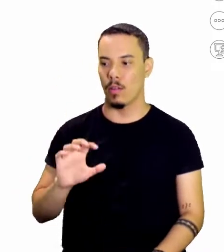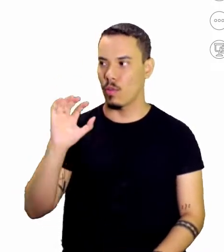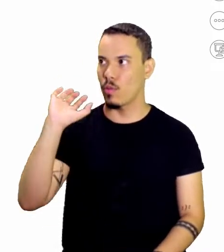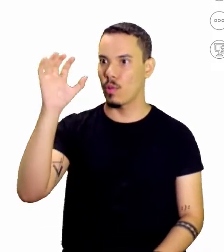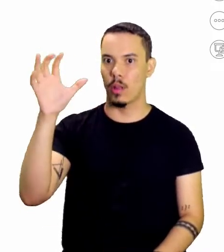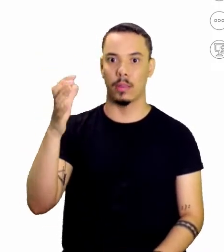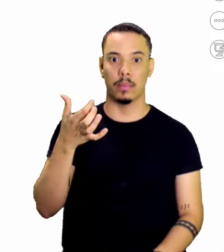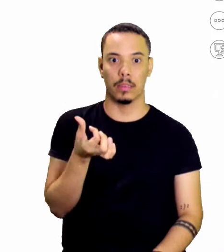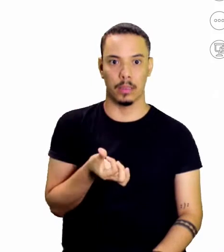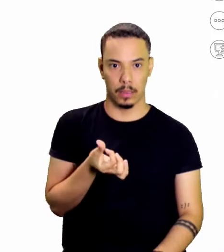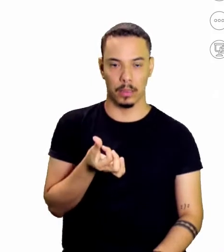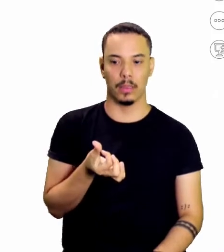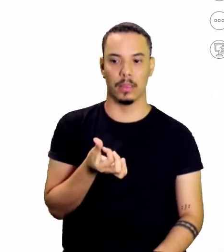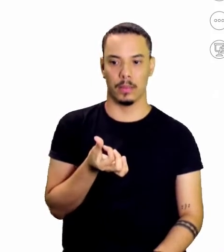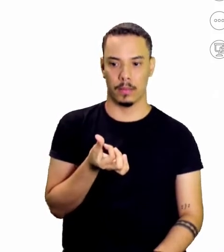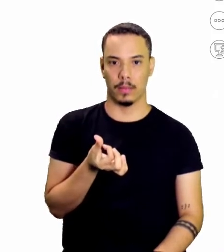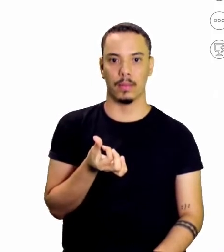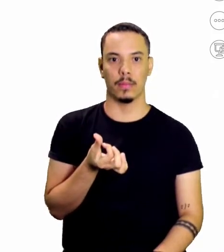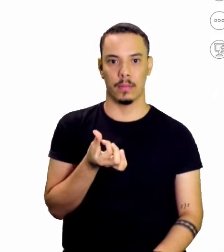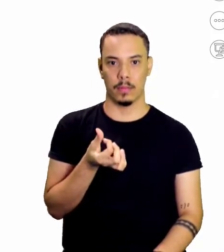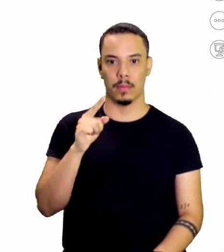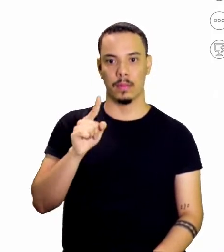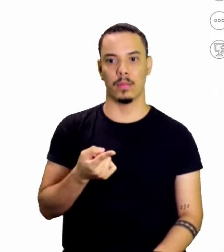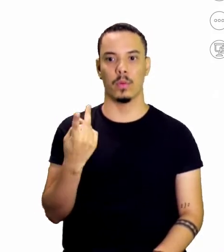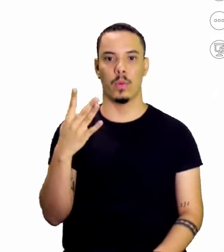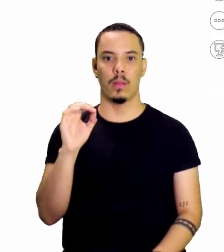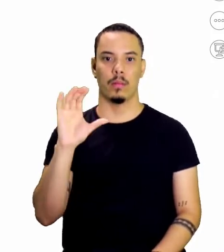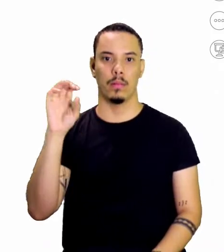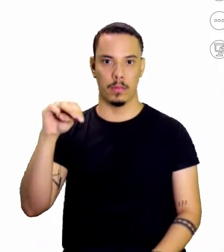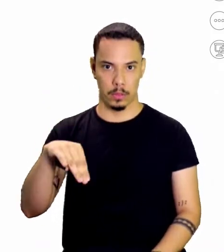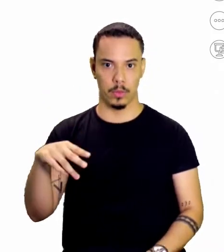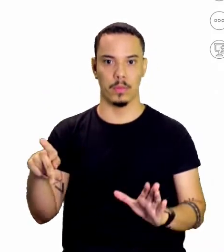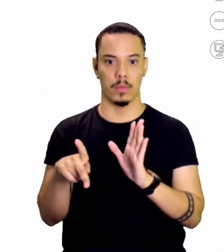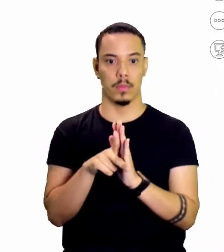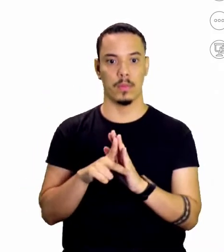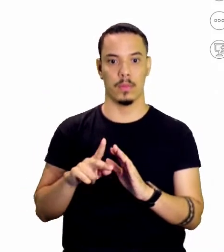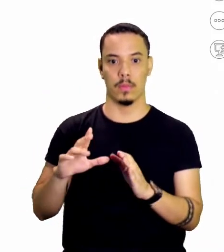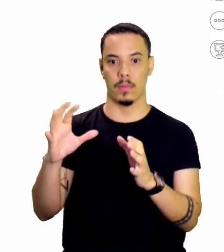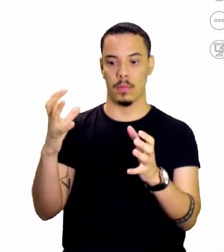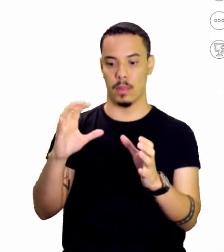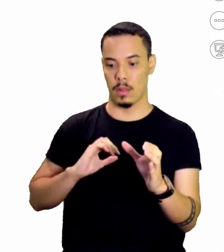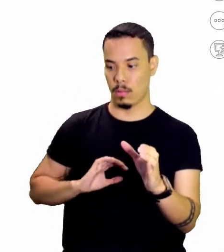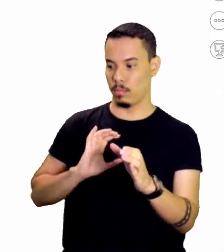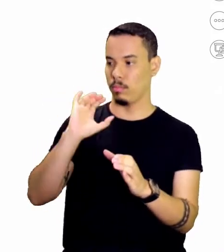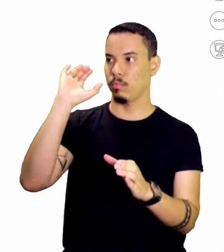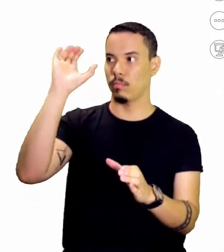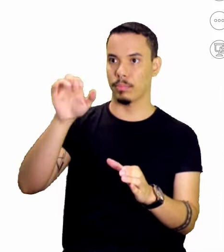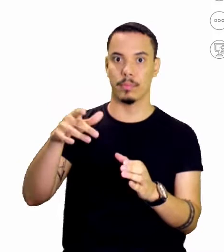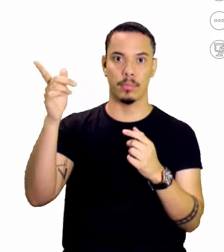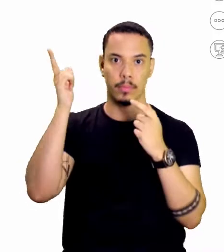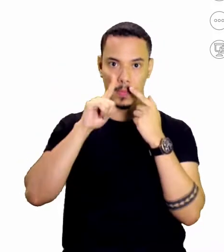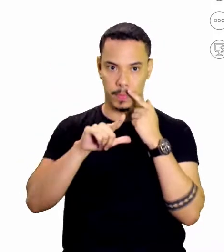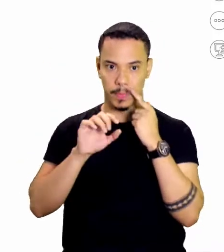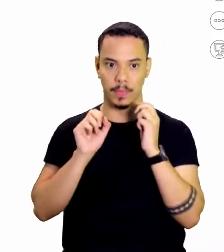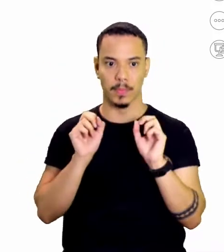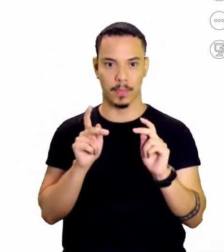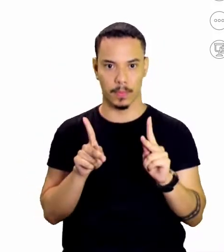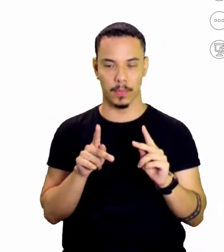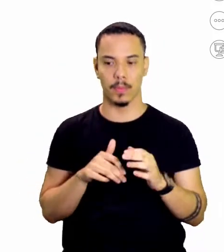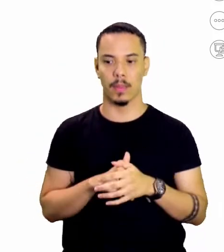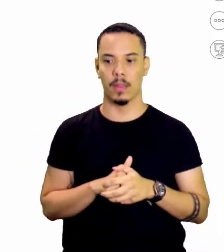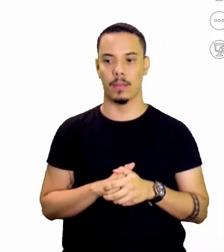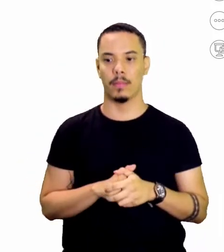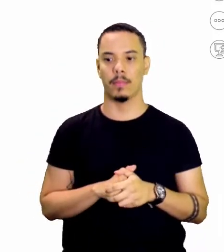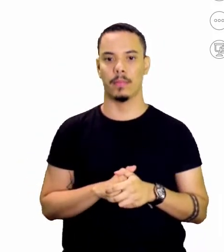há seis é metros e 40 cm dessa sexta aí babosa exatamente Ok